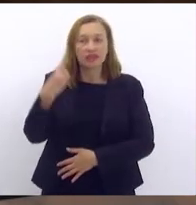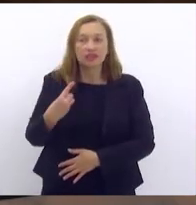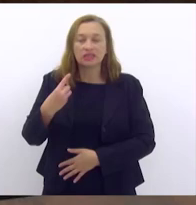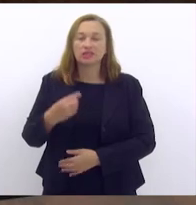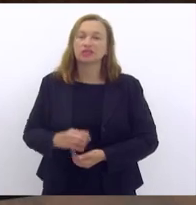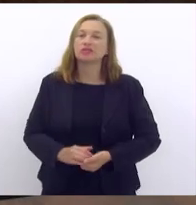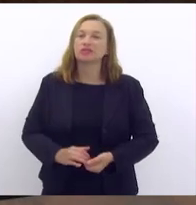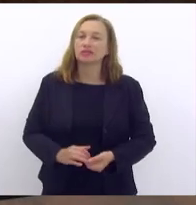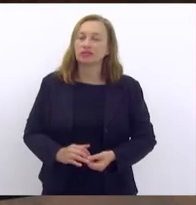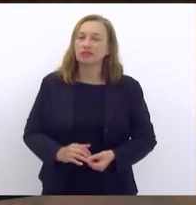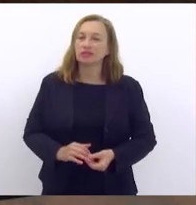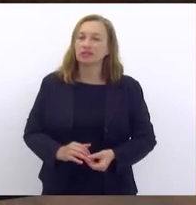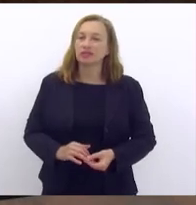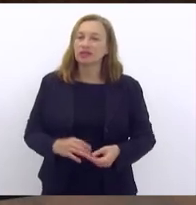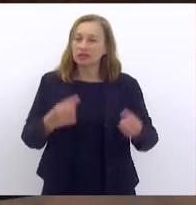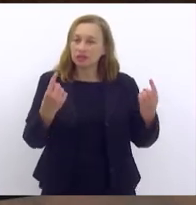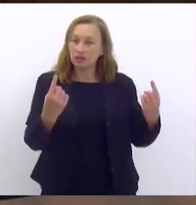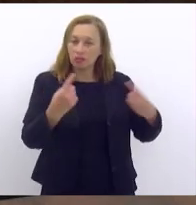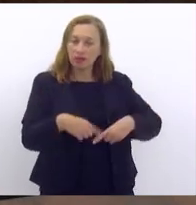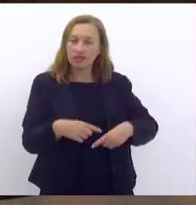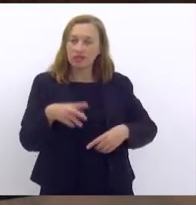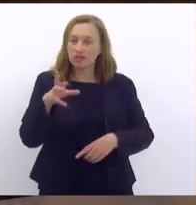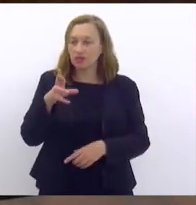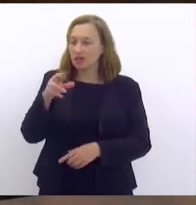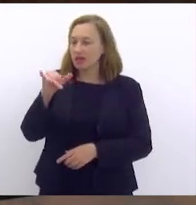Monteiro. Essas batalhas de rima